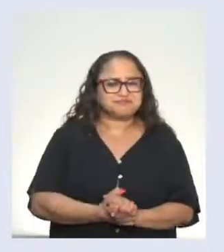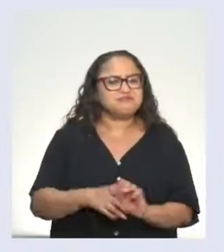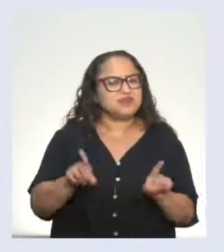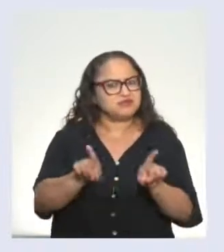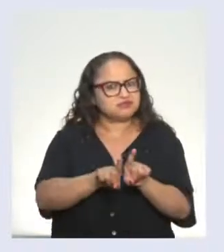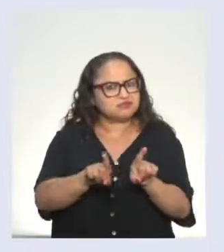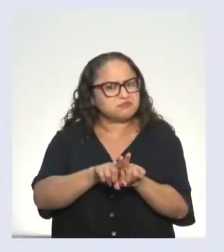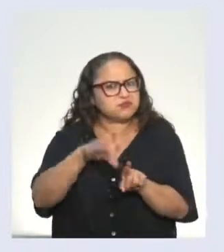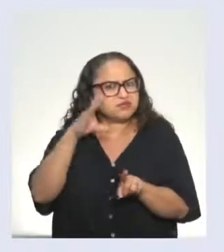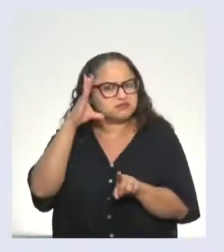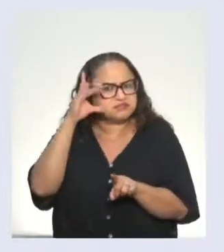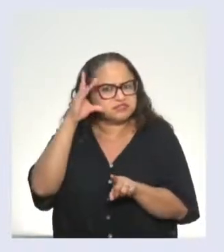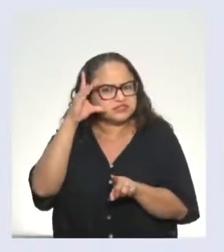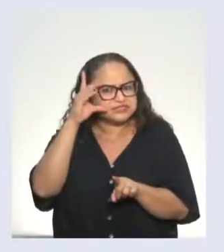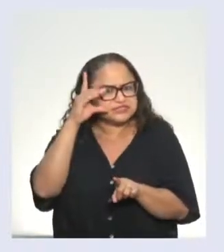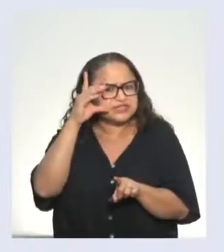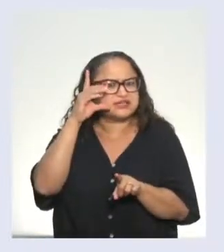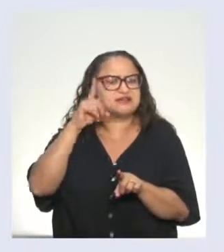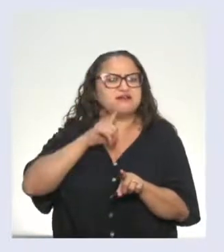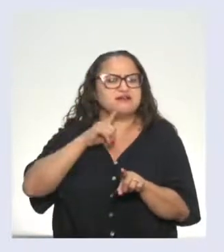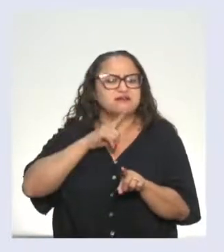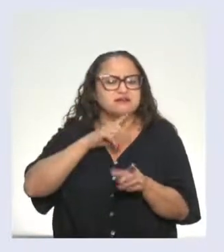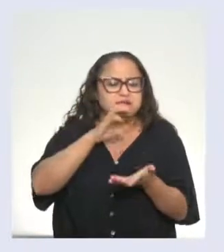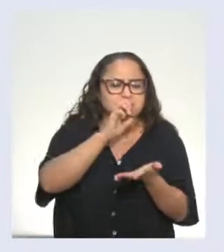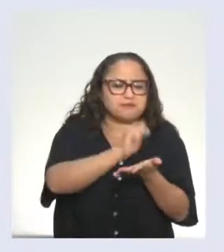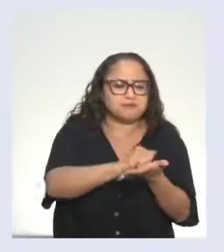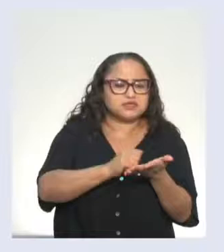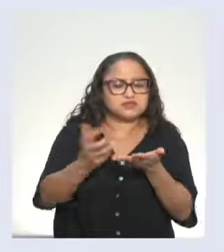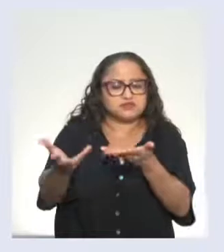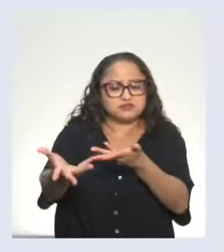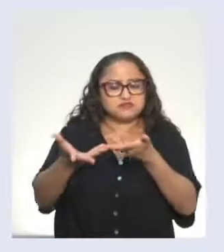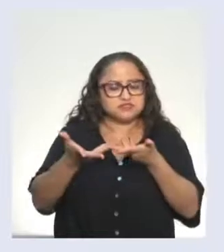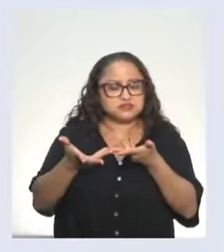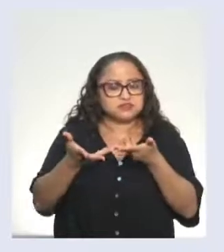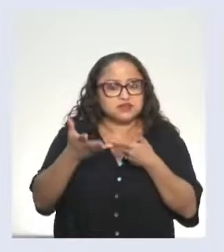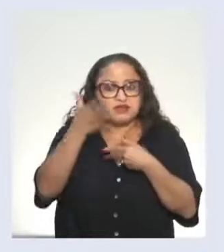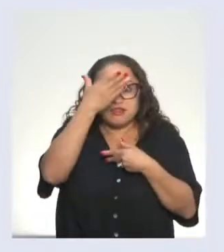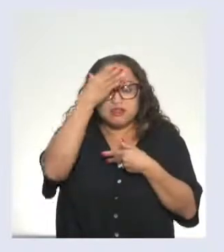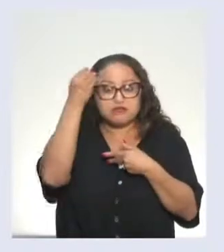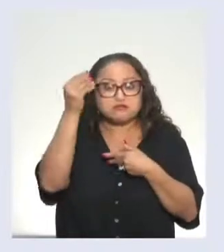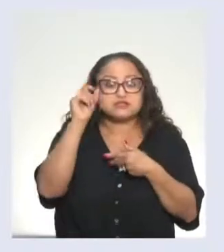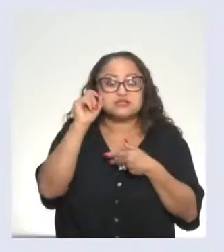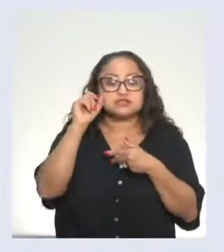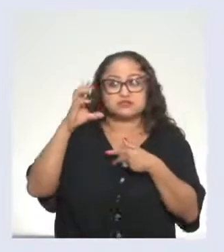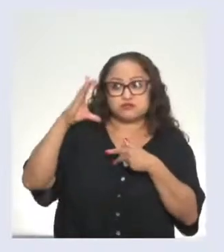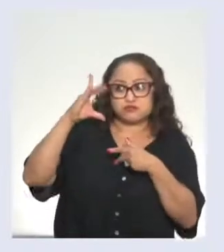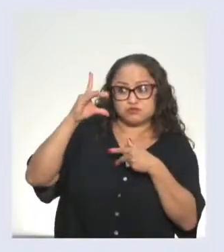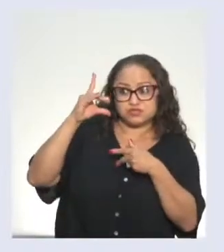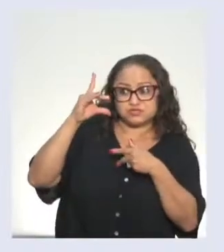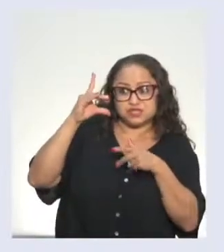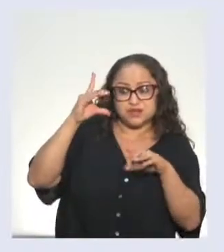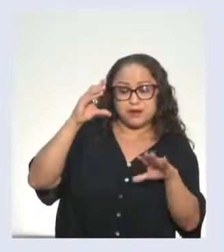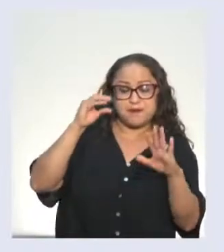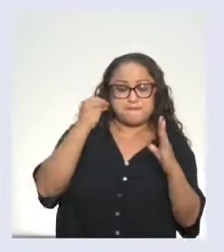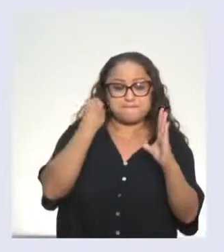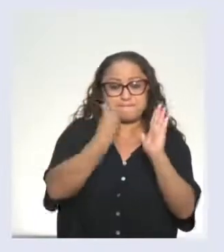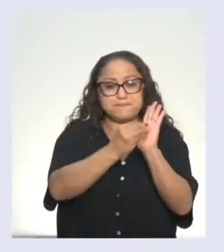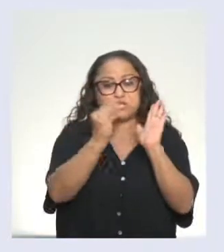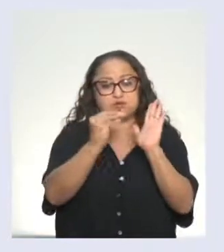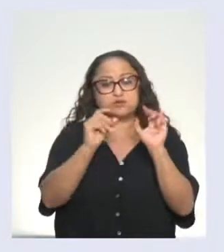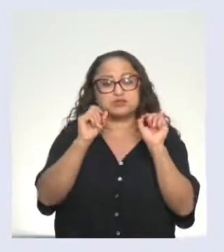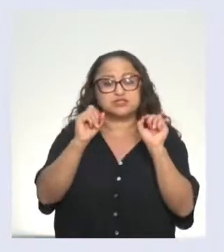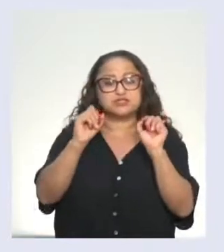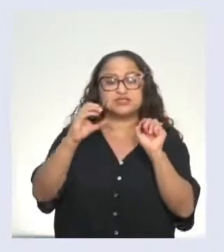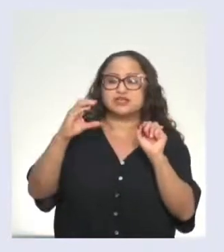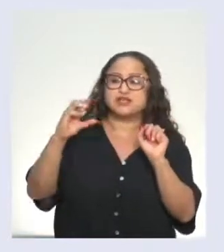centrodeinovacal.educacal.sp.gov.br. Lá você vai agendar sua visita. Não esqueça de nos marcar lá no Instagram, os